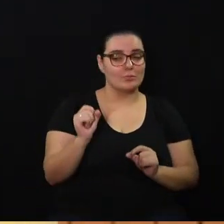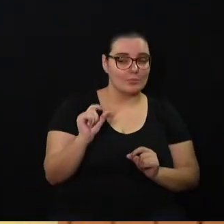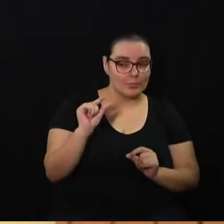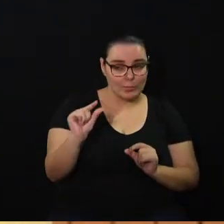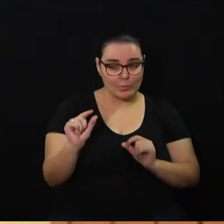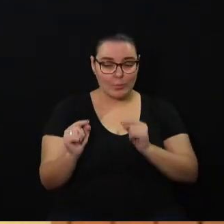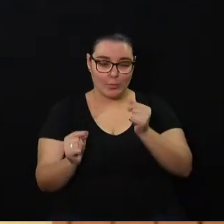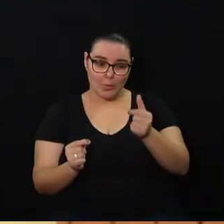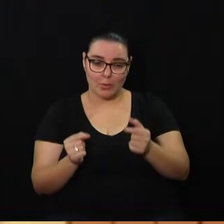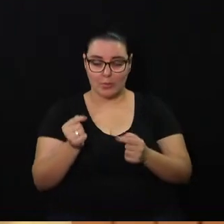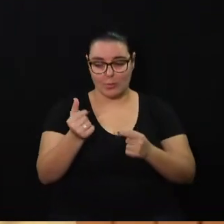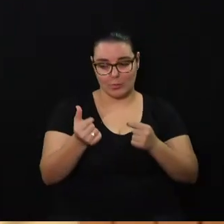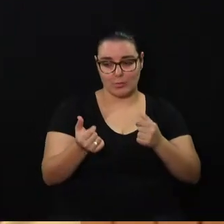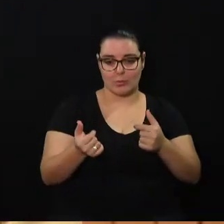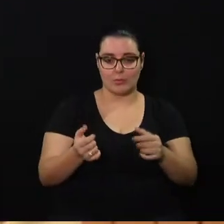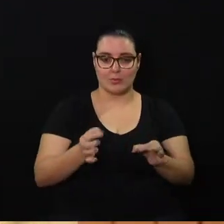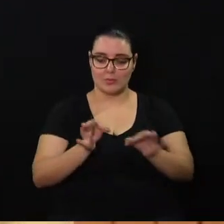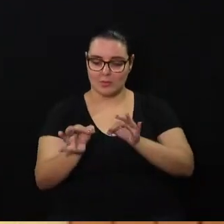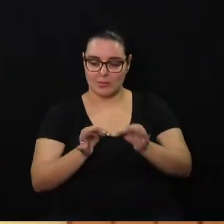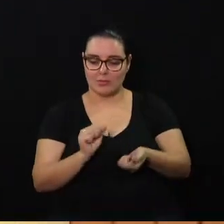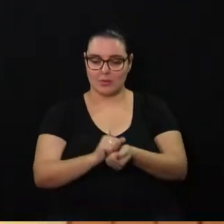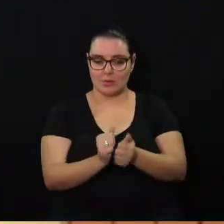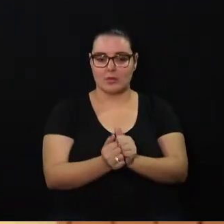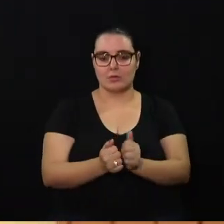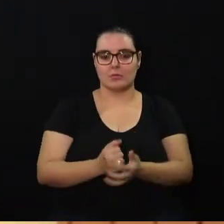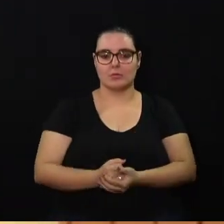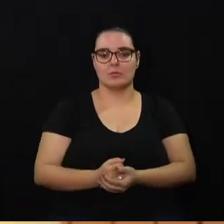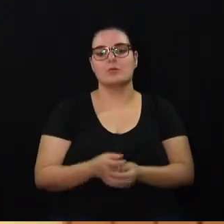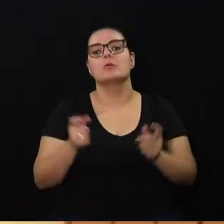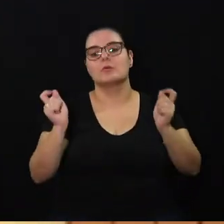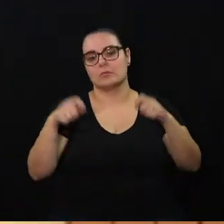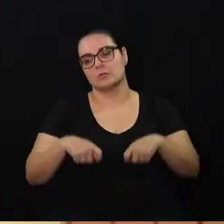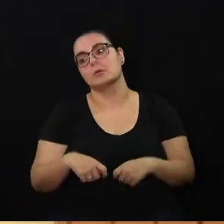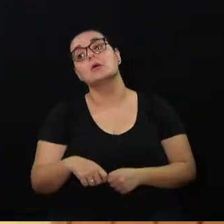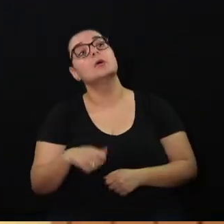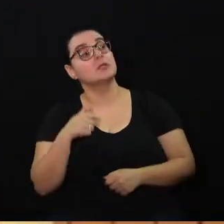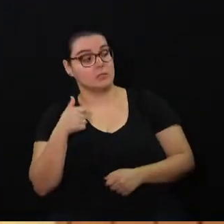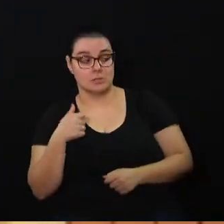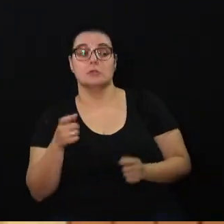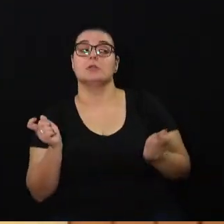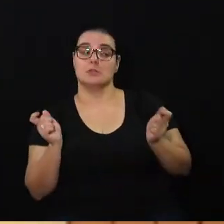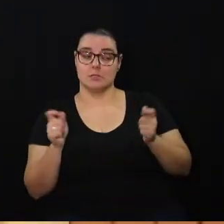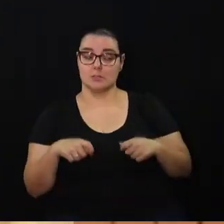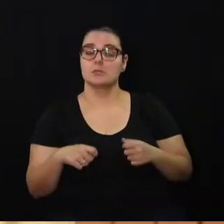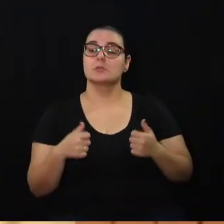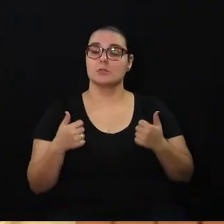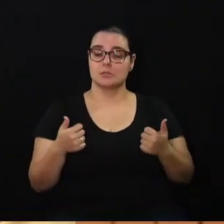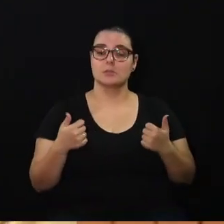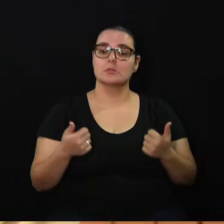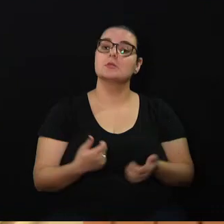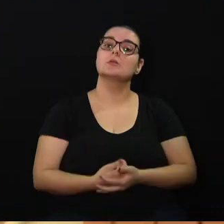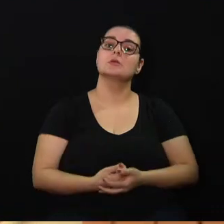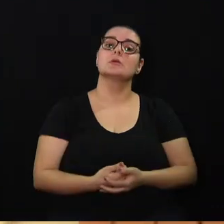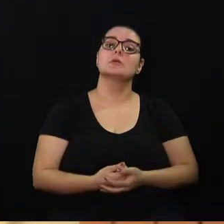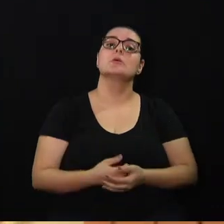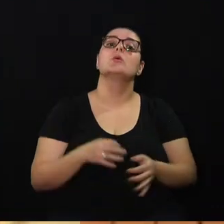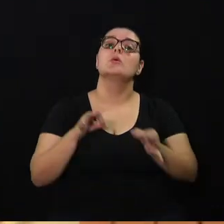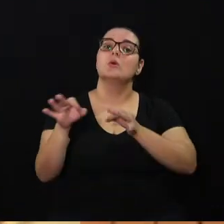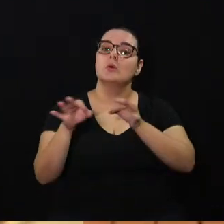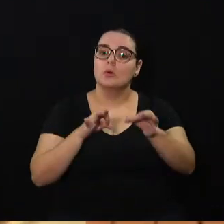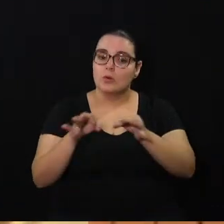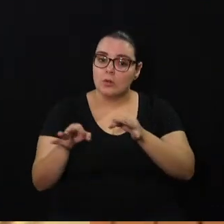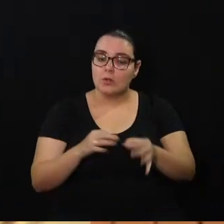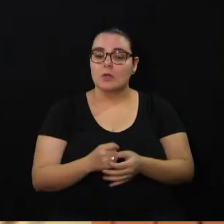equipado para isso né e é possível é possível é possível da gente organizar